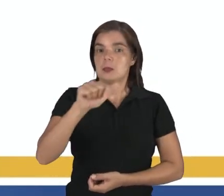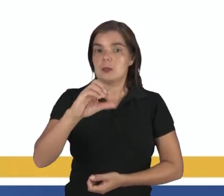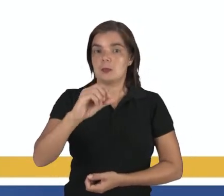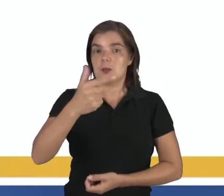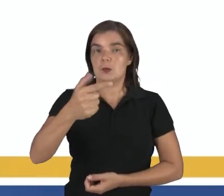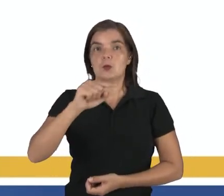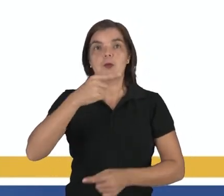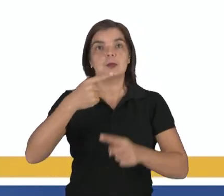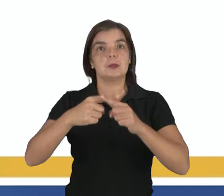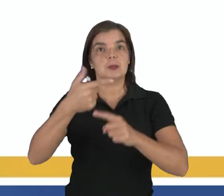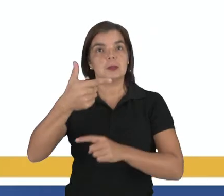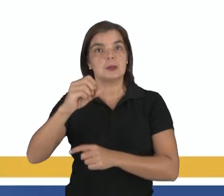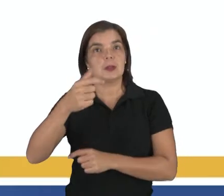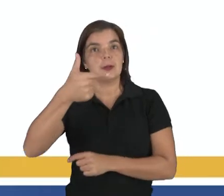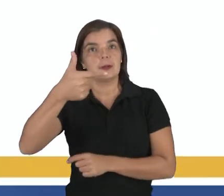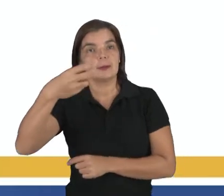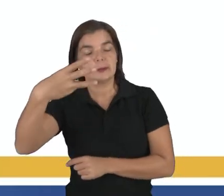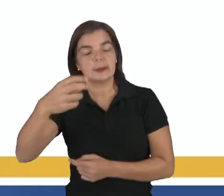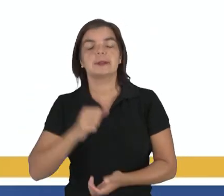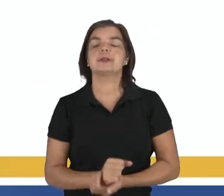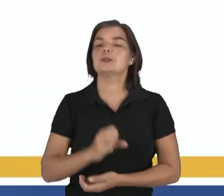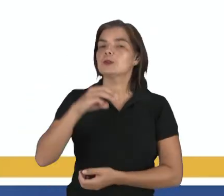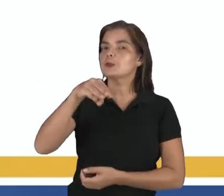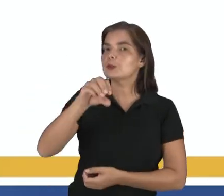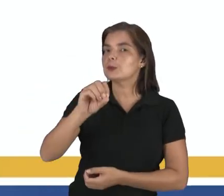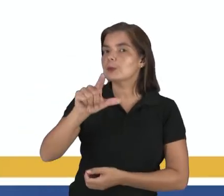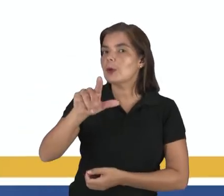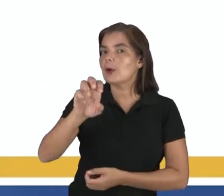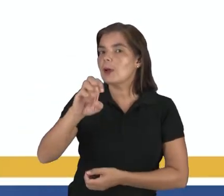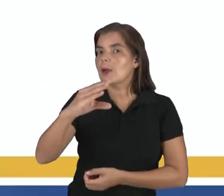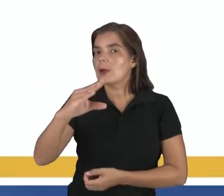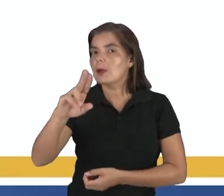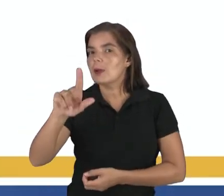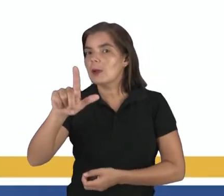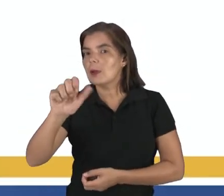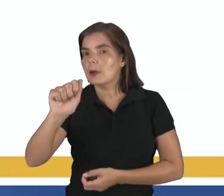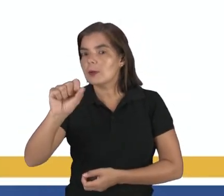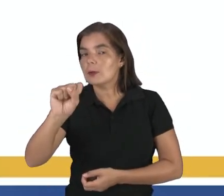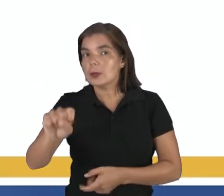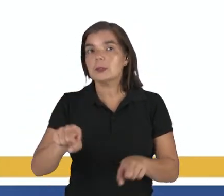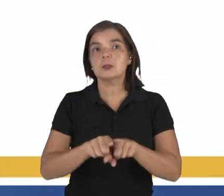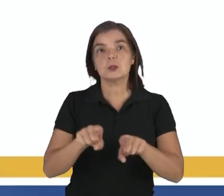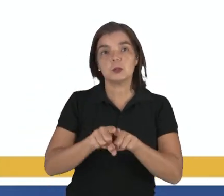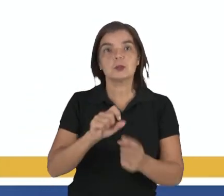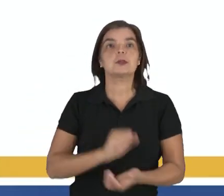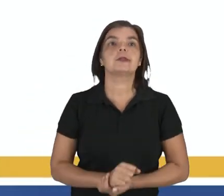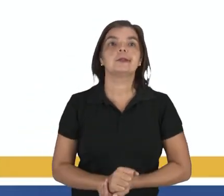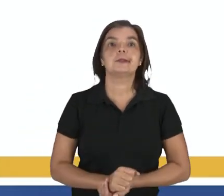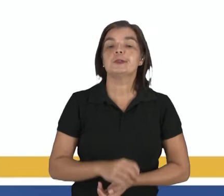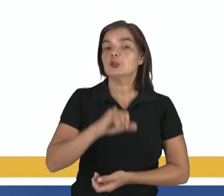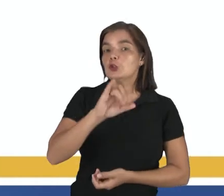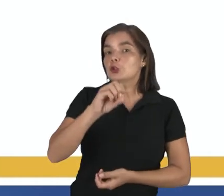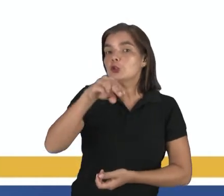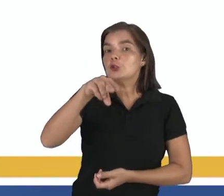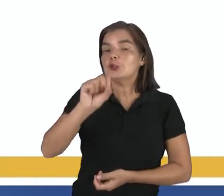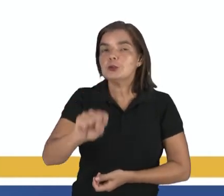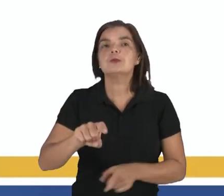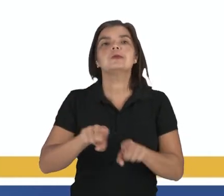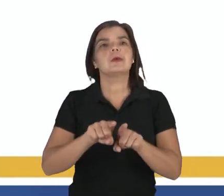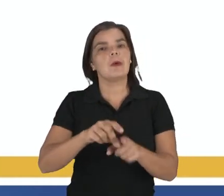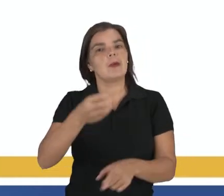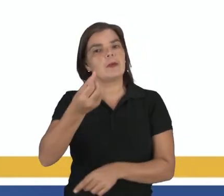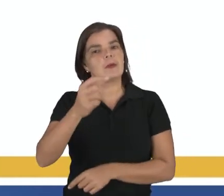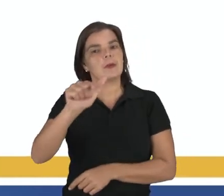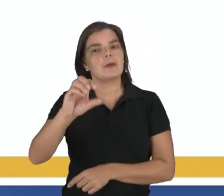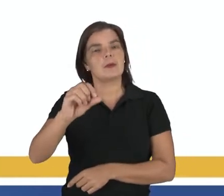6,02 vezes 10 a 23 moléculas. 1 mol de íons contém 6,02